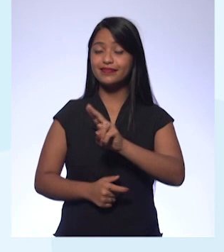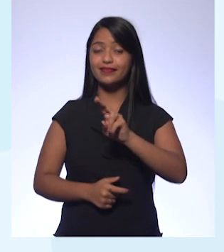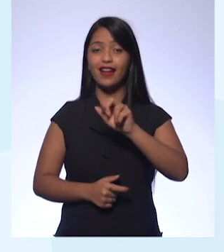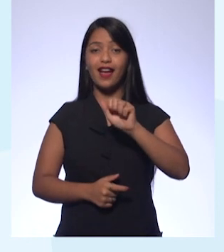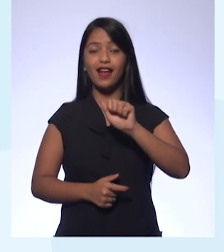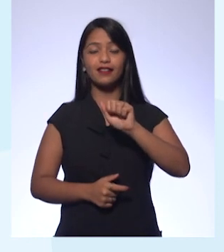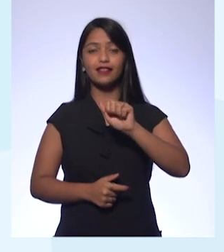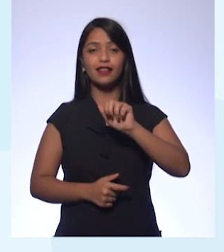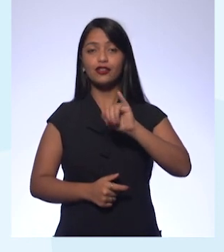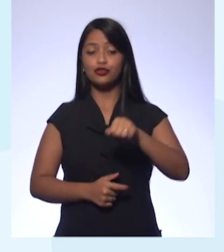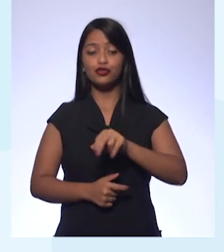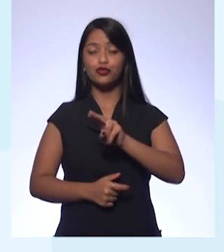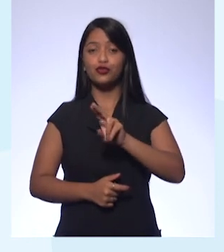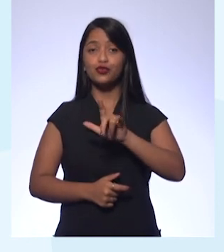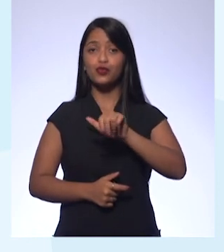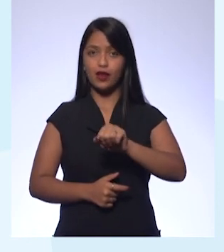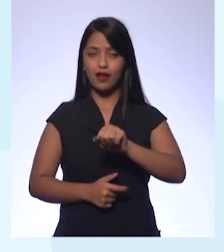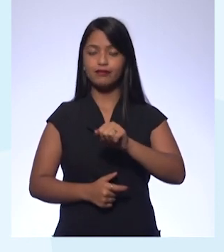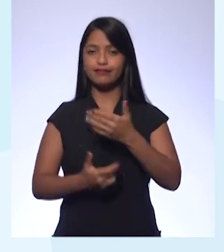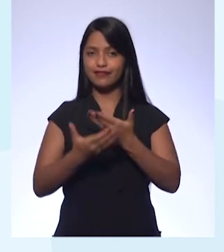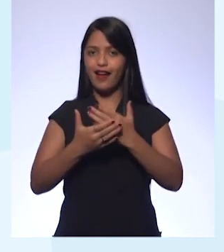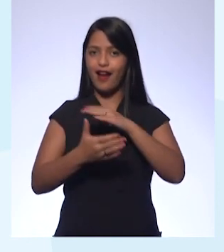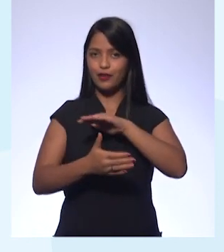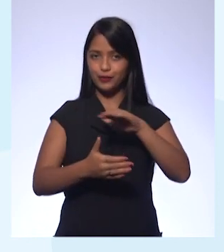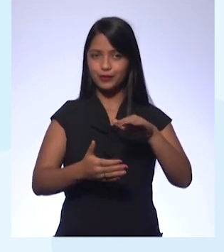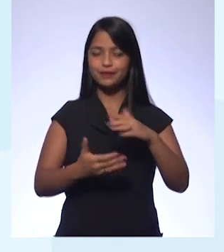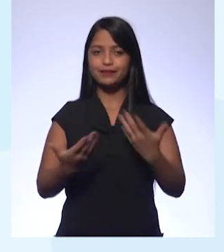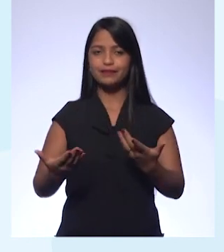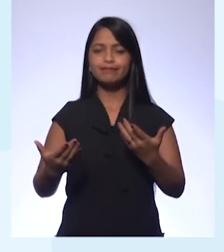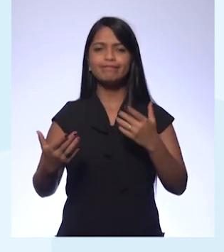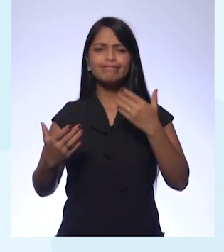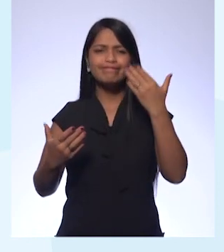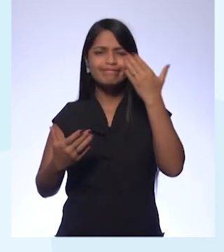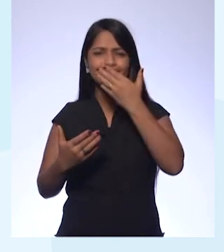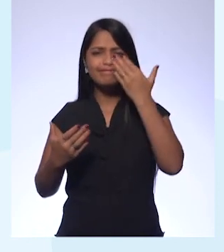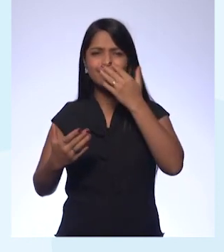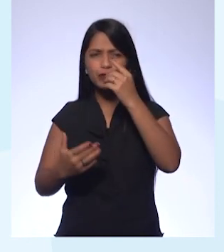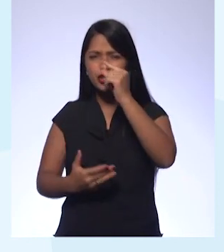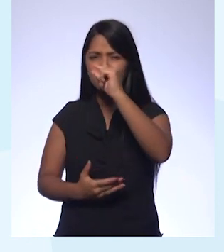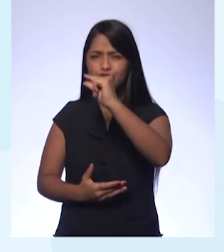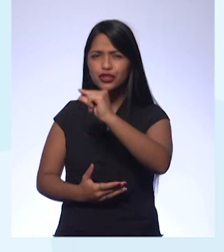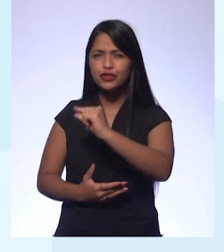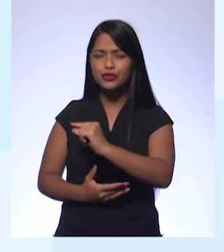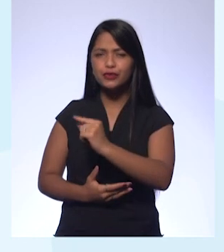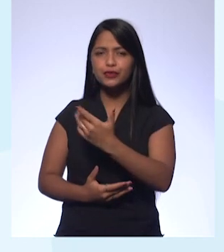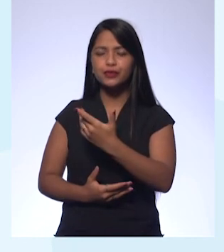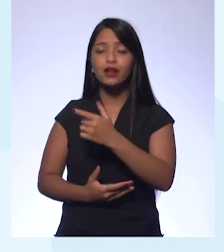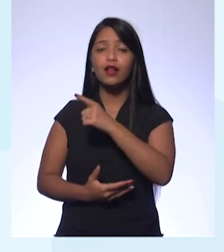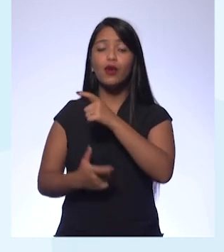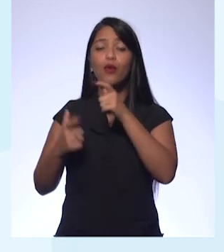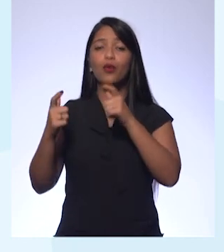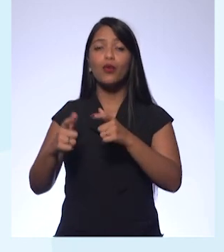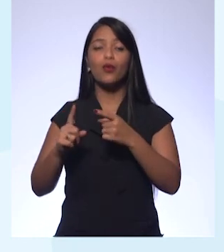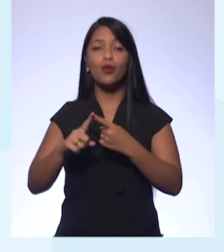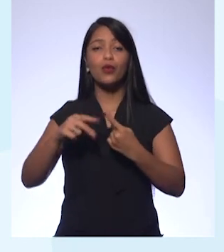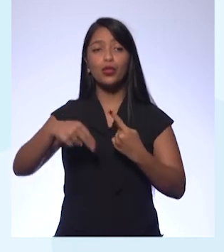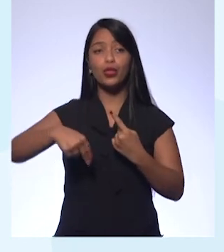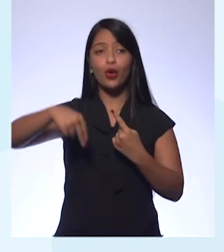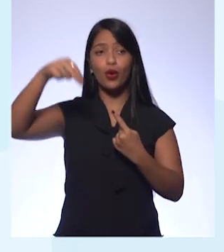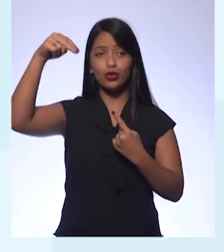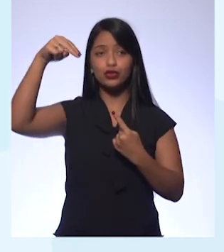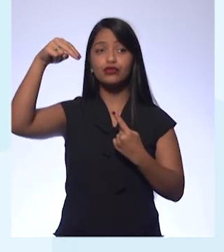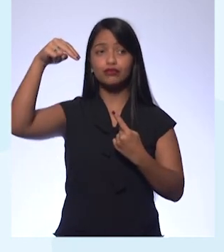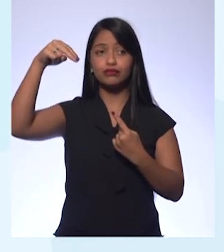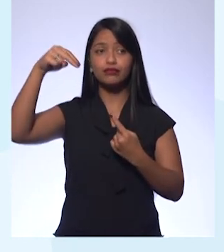Que tá tão pequenininha aqui para mim. Deixa eu ver. Tem ali, ó. Qual que é o estado que ela colocou? Não, ela colocou região, norte. Levou